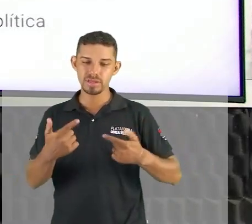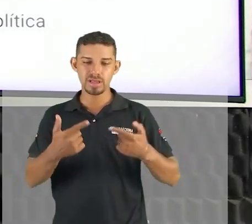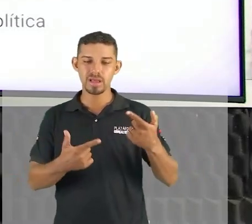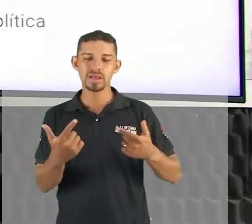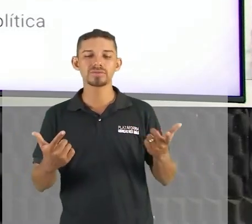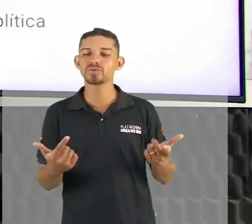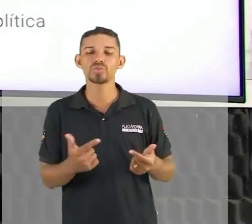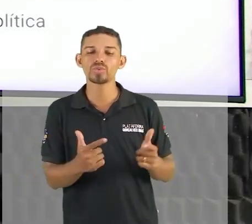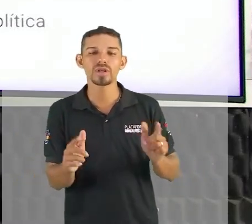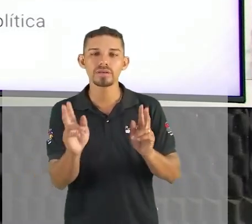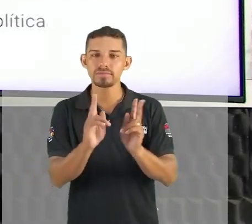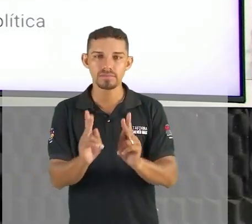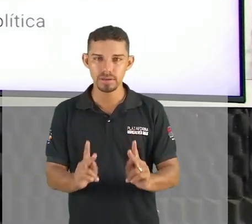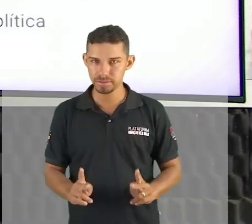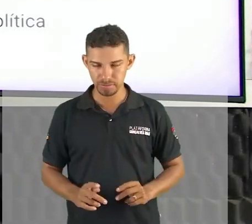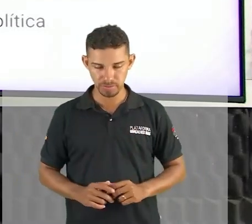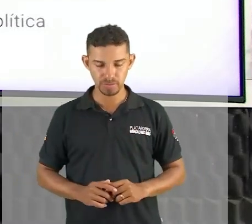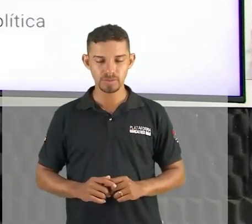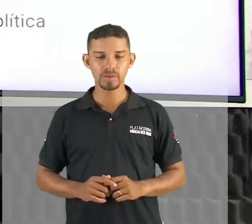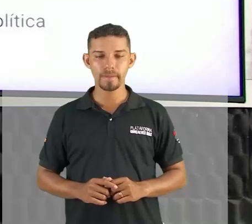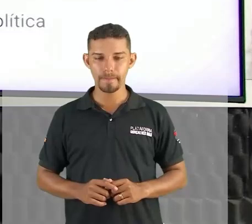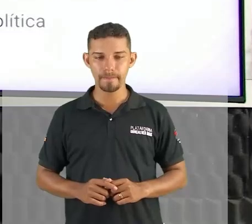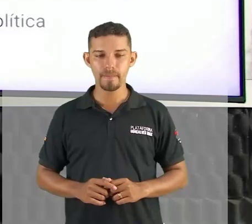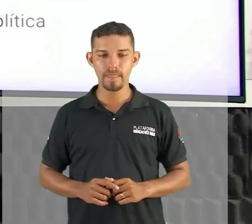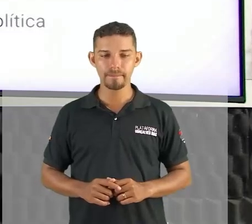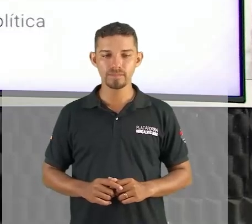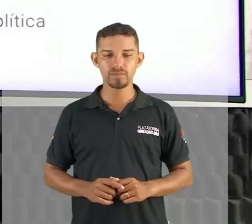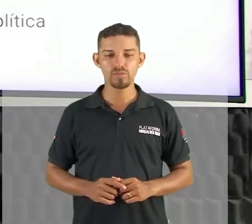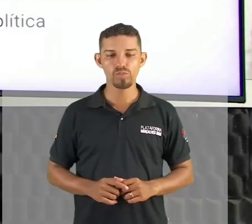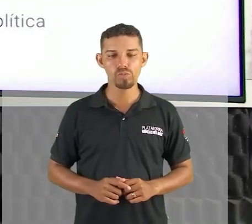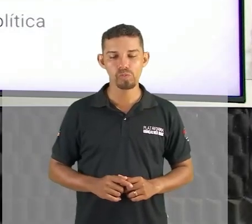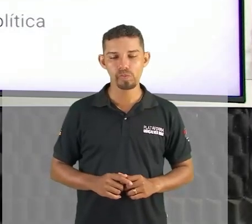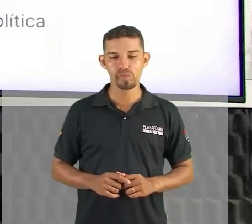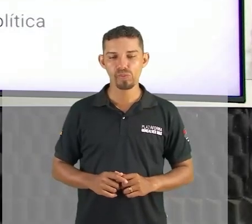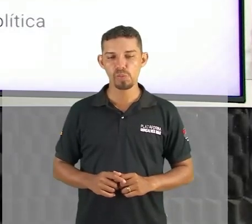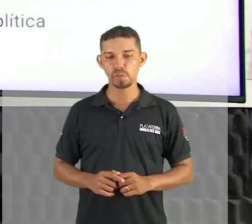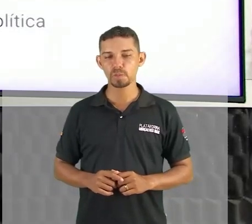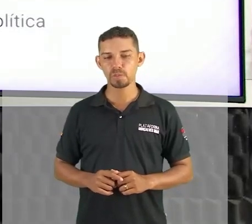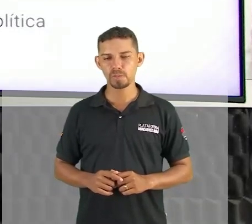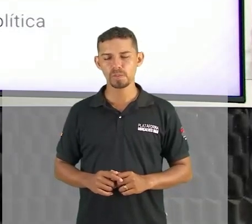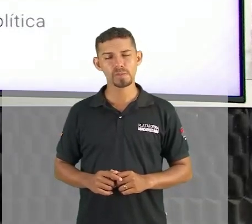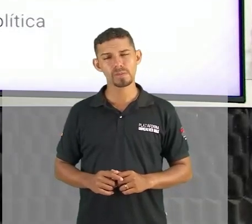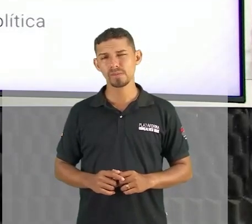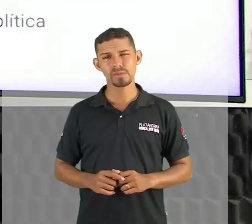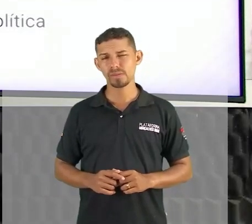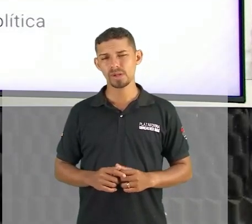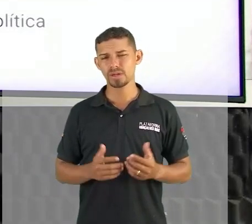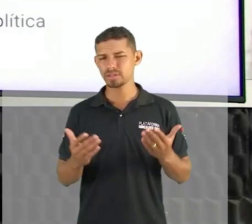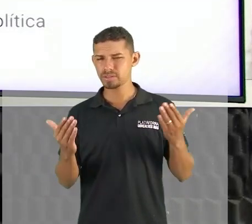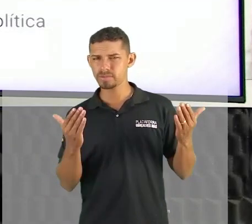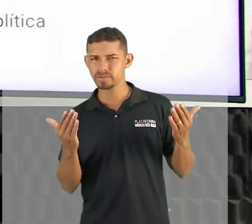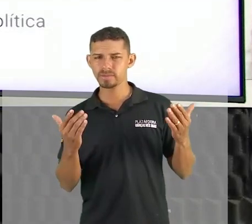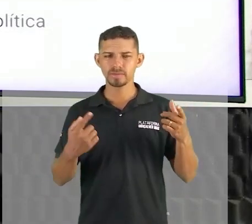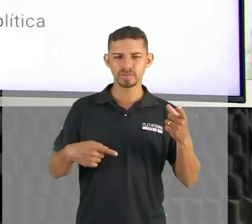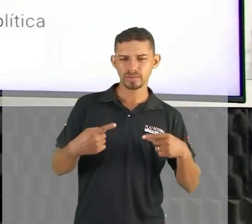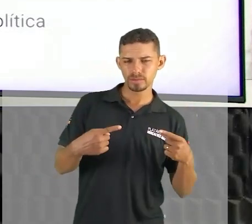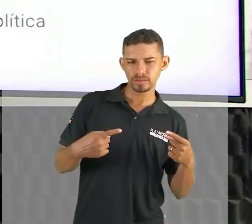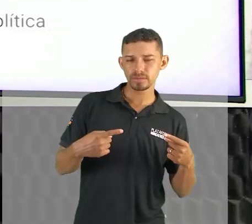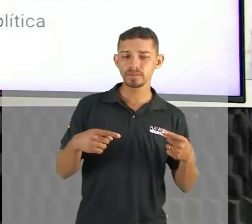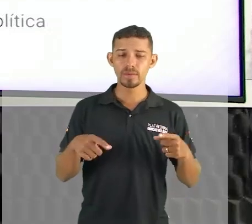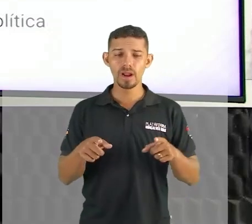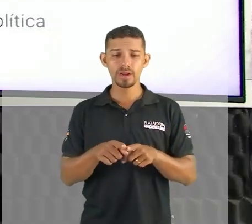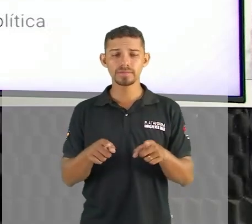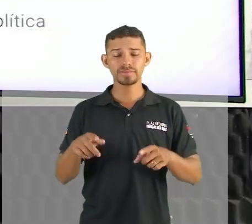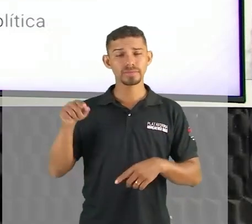há esse tratado de paz. Né? Claro que também, né, como havia falado, não há equiparação da condição